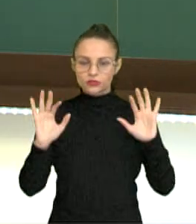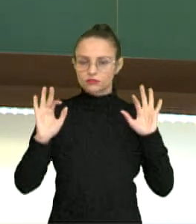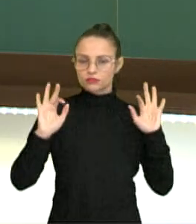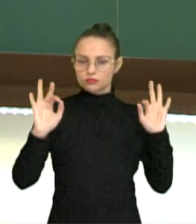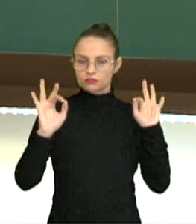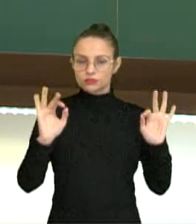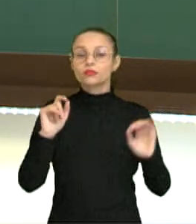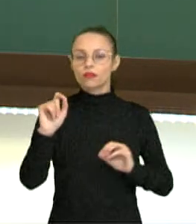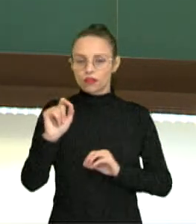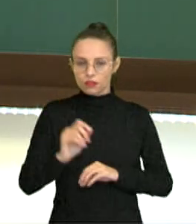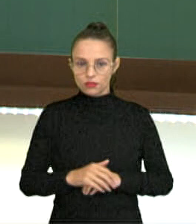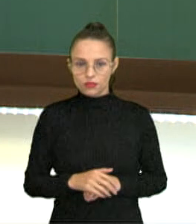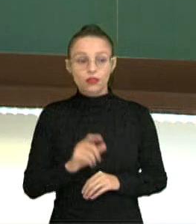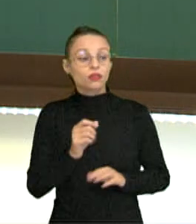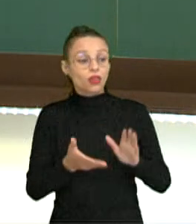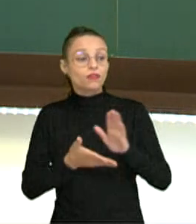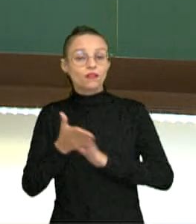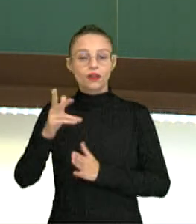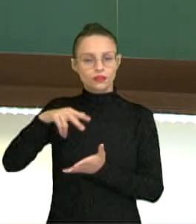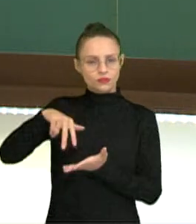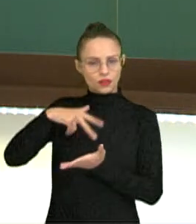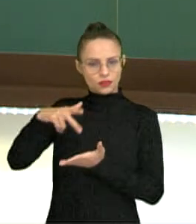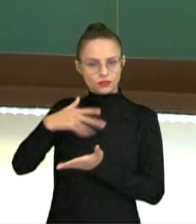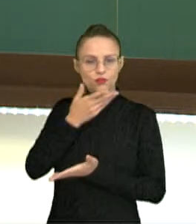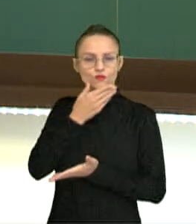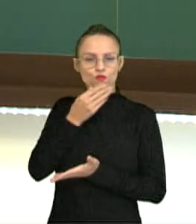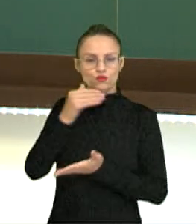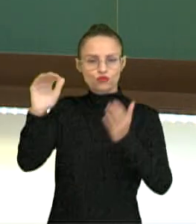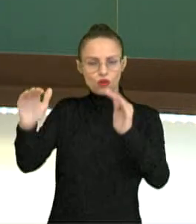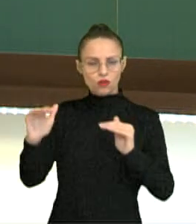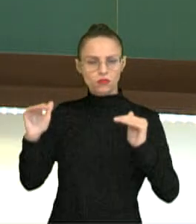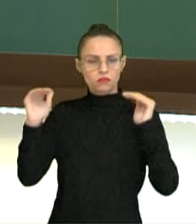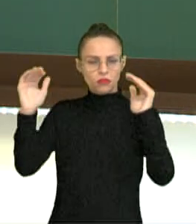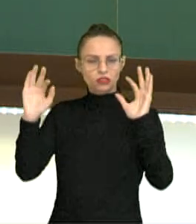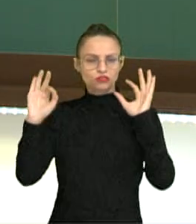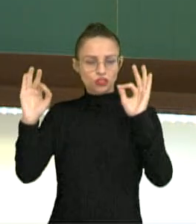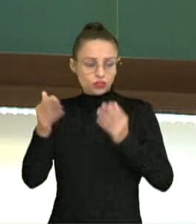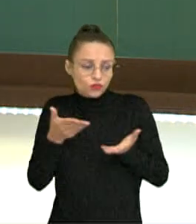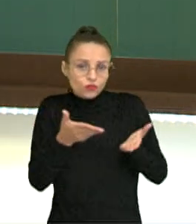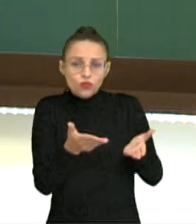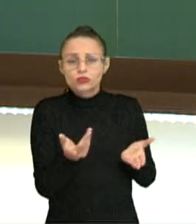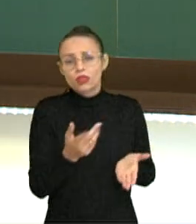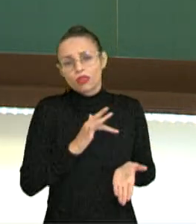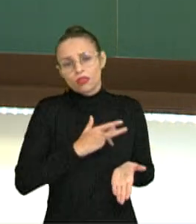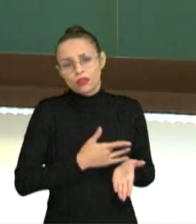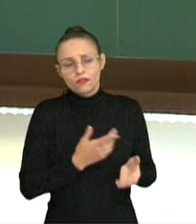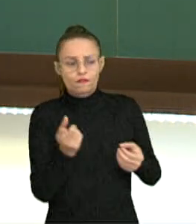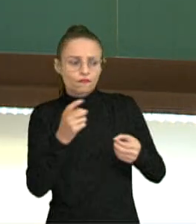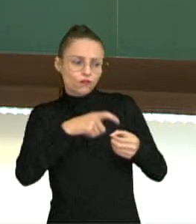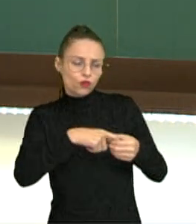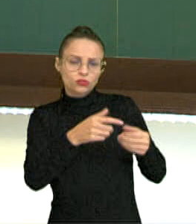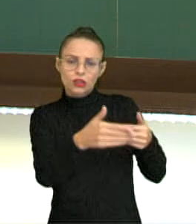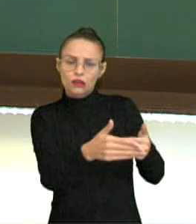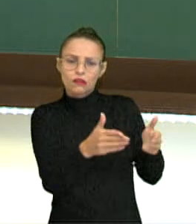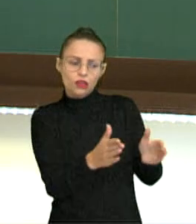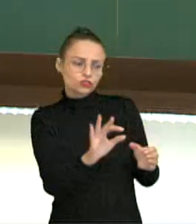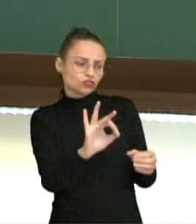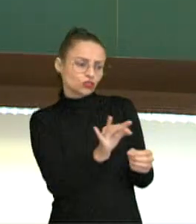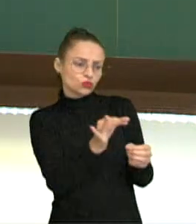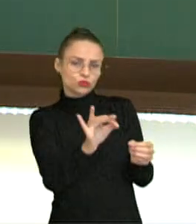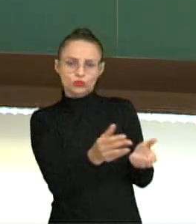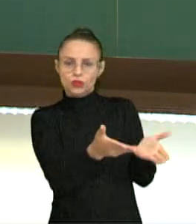elegância? Quem é que vai dançar com ministros e diplomatas enquanto você volta para a caixinha da